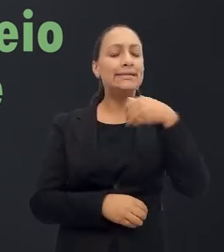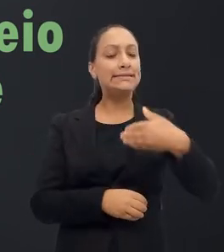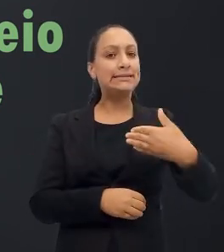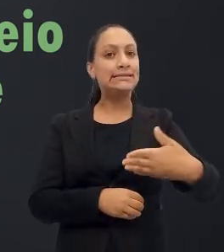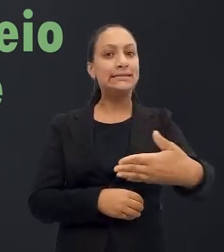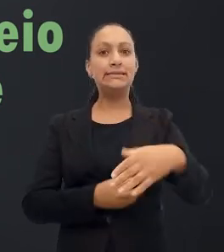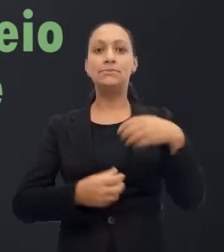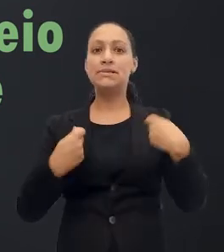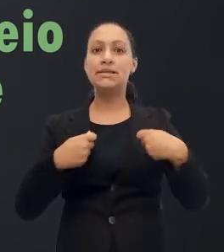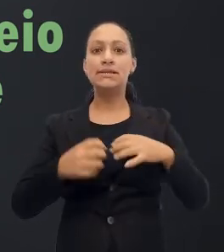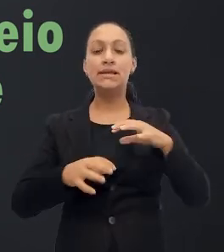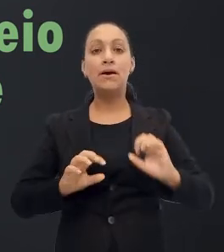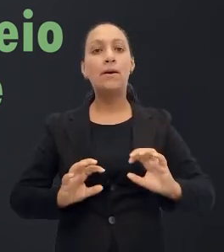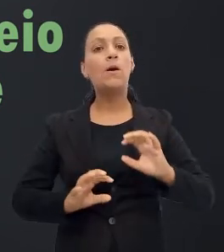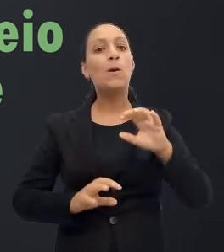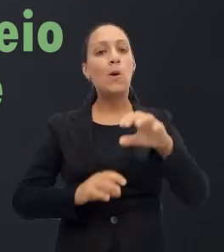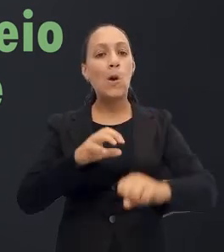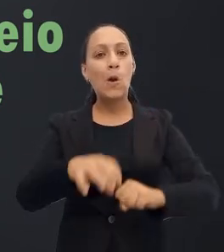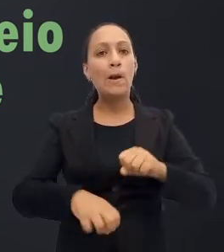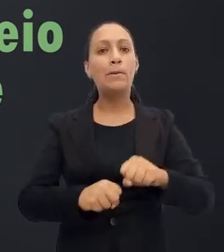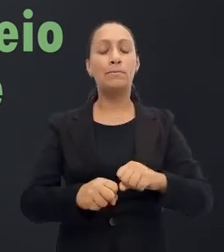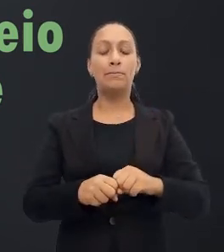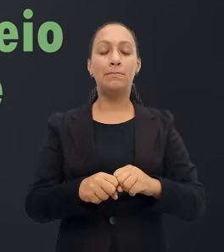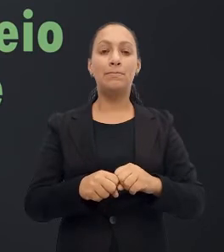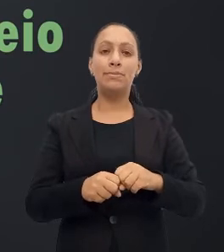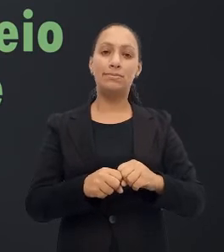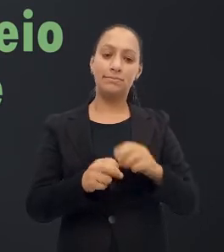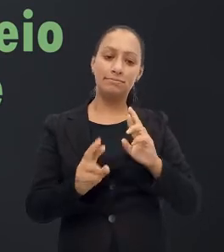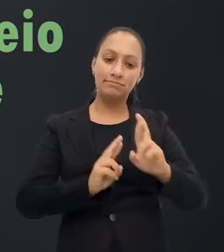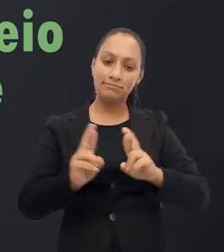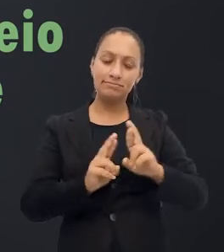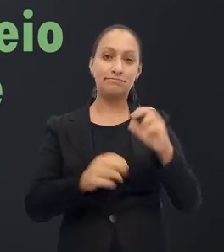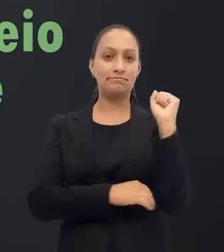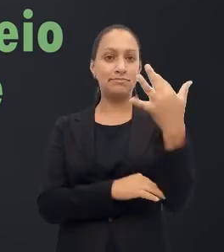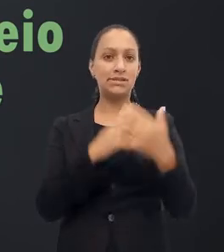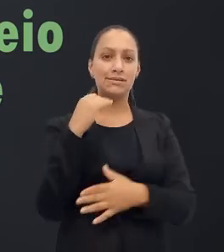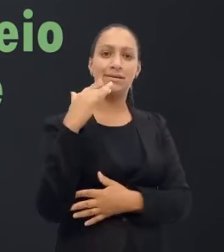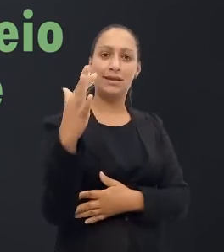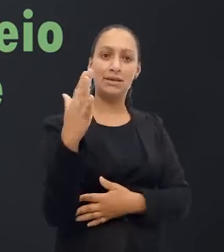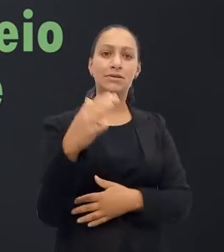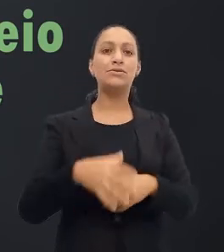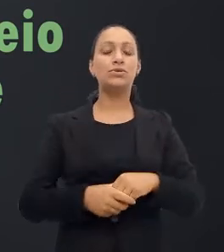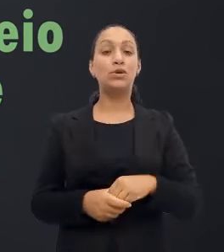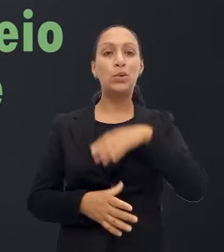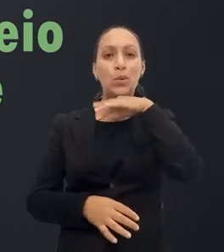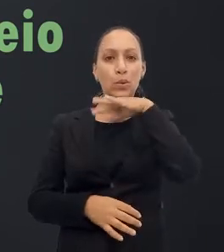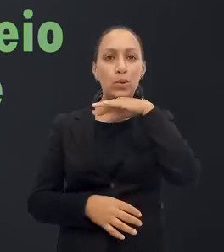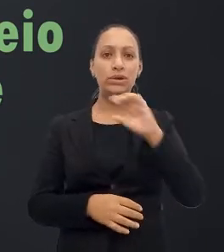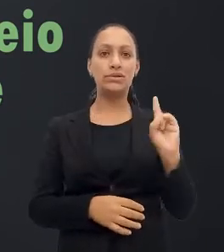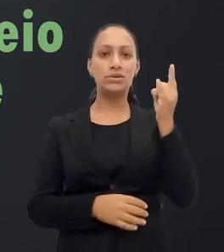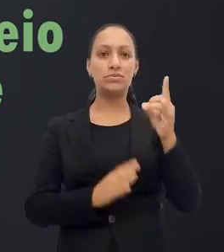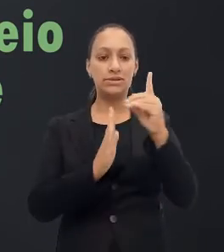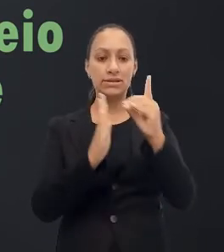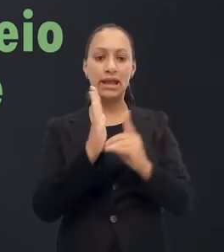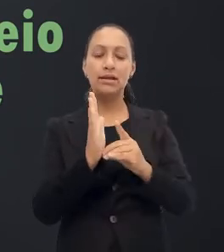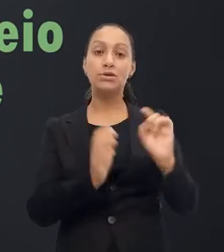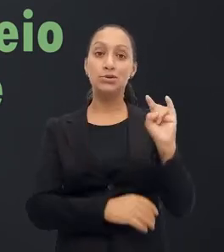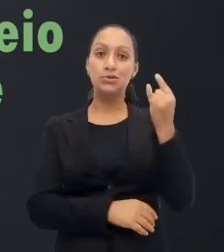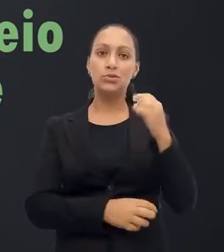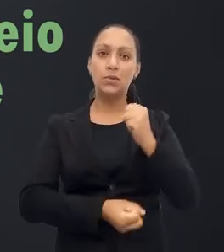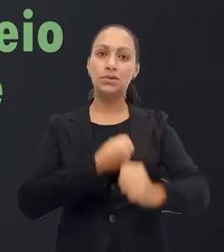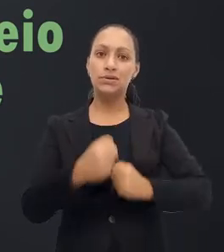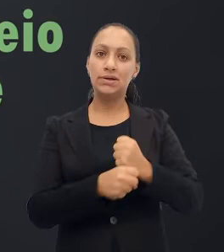correr atrás, né? A nossa relação com o meio ambiente aí tem sido devastadora nas últimas décadas, nos últimos anos.